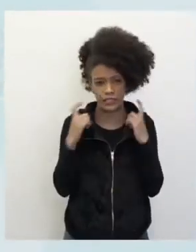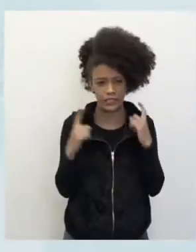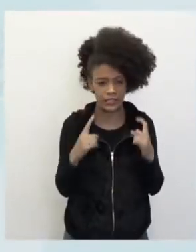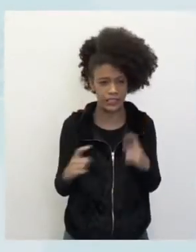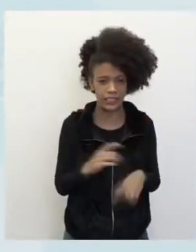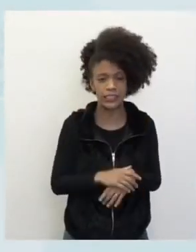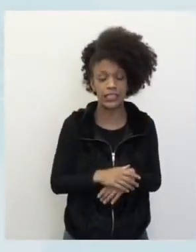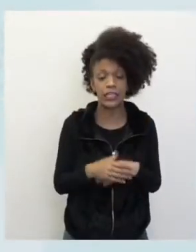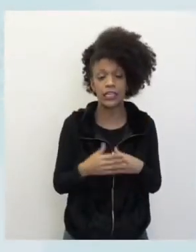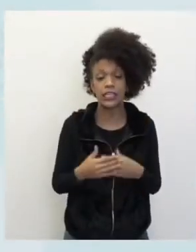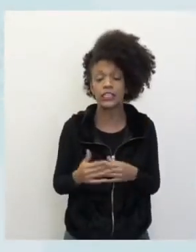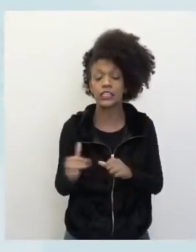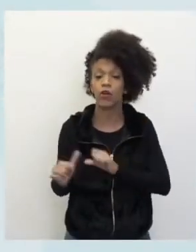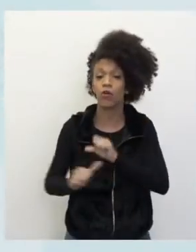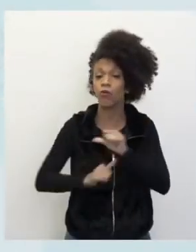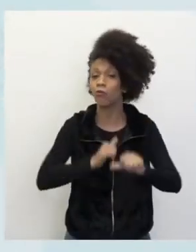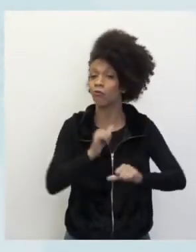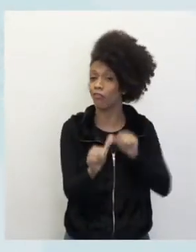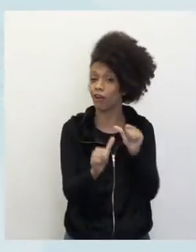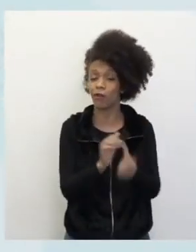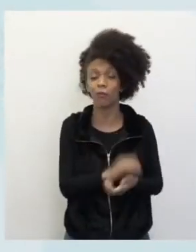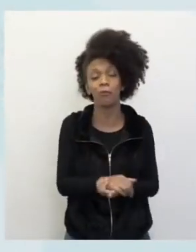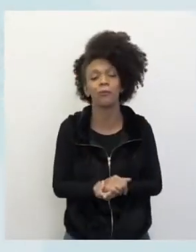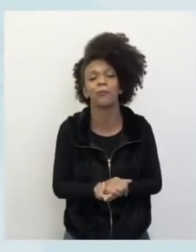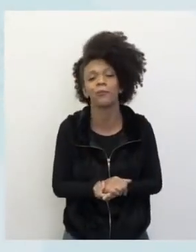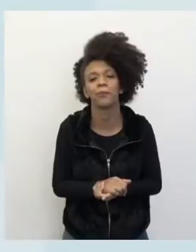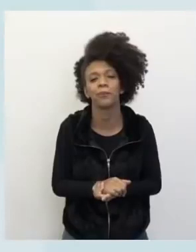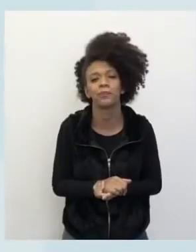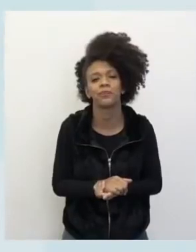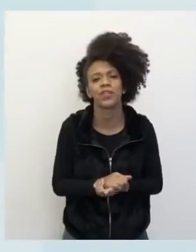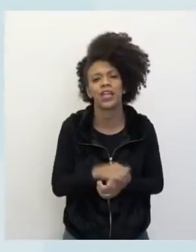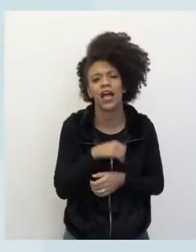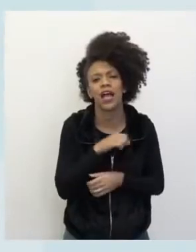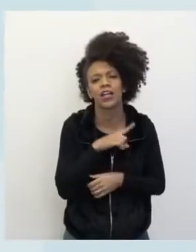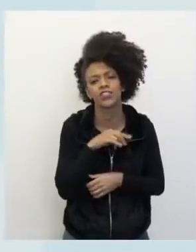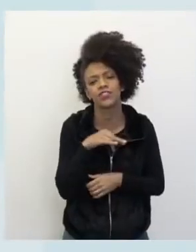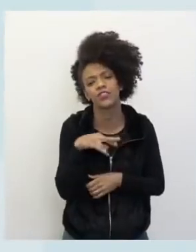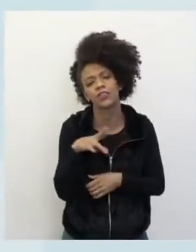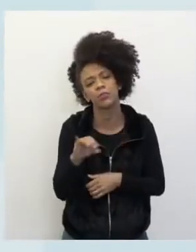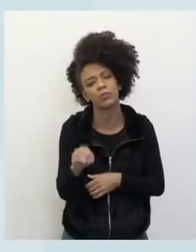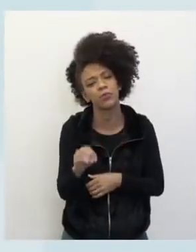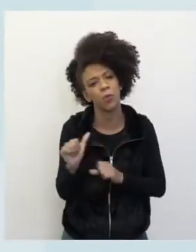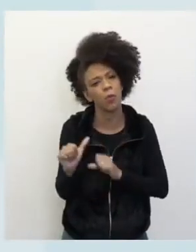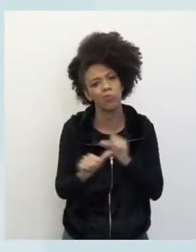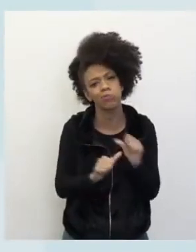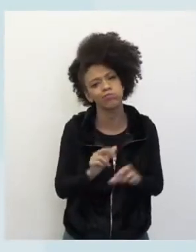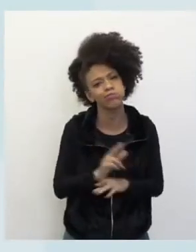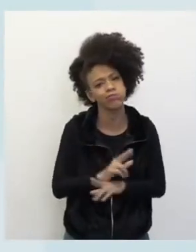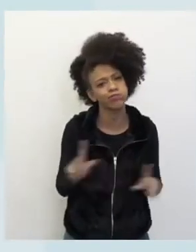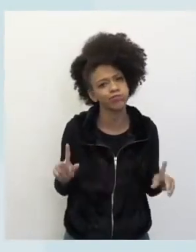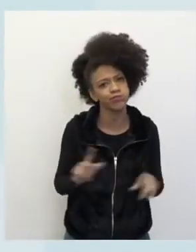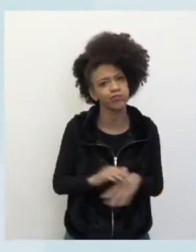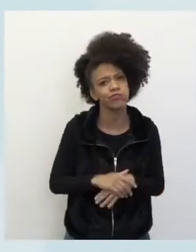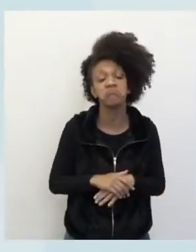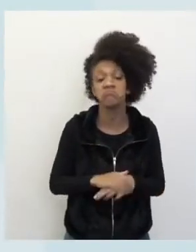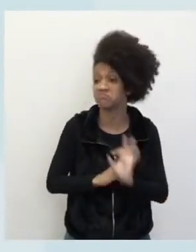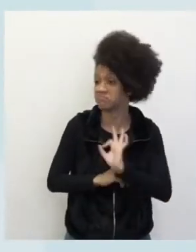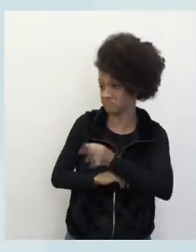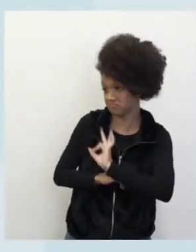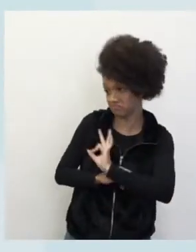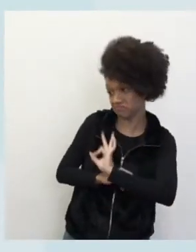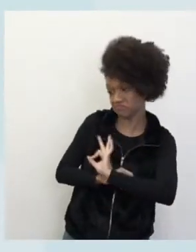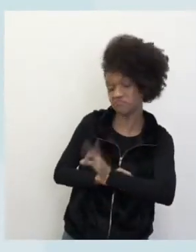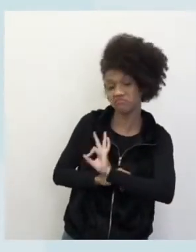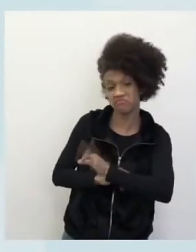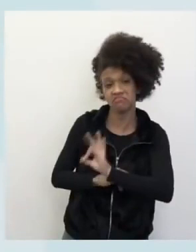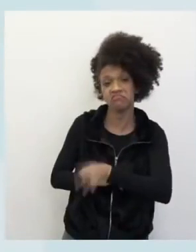contrário, adversativa. Ó, tirei. Adversativa, contrário, isso? Adversativa, né? Eles acertaram, né? Adversativa,